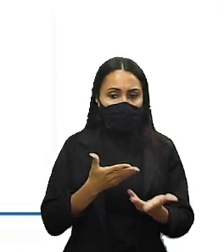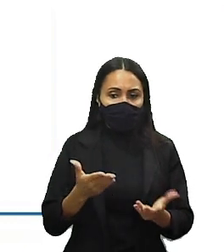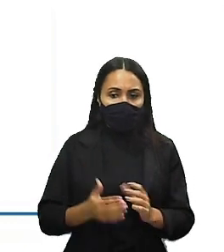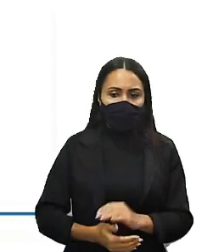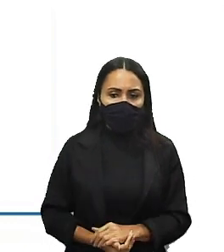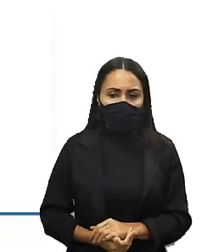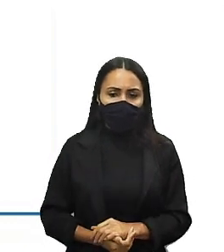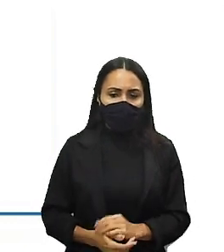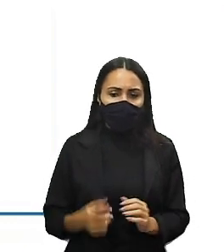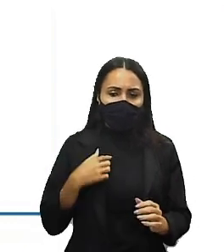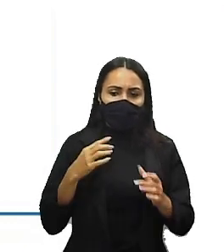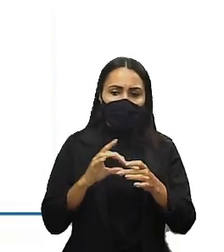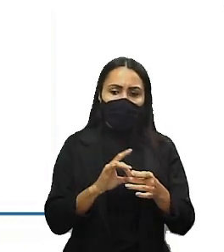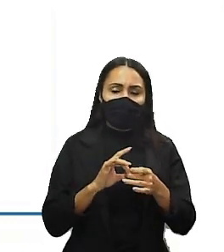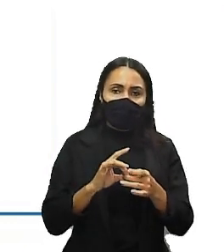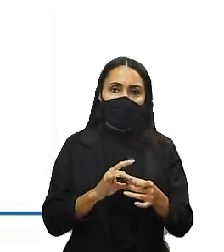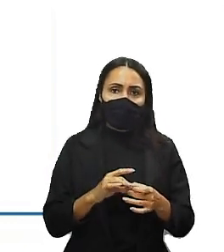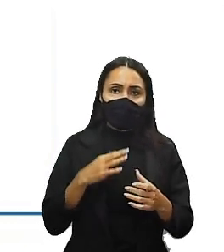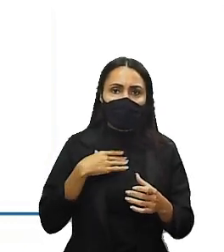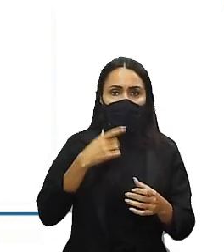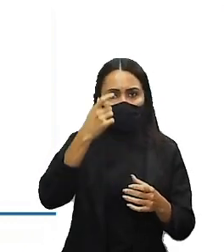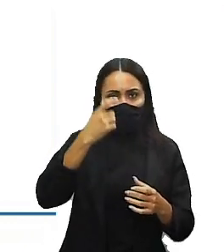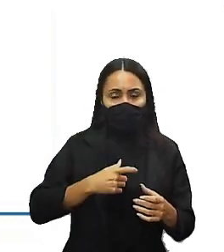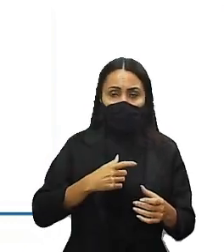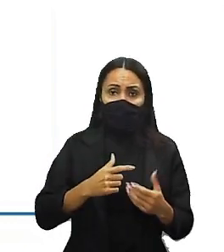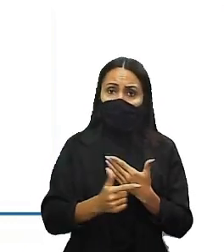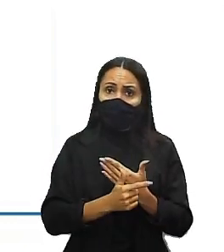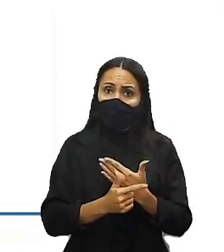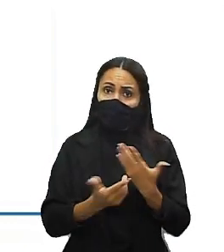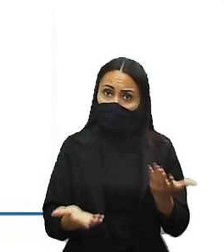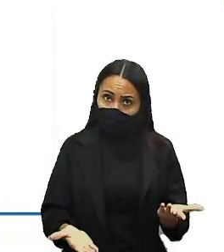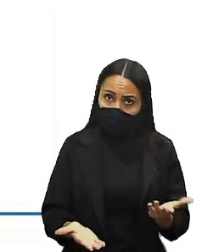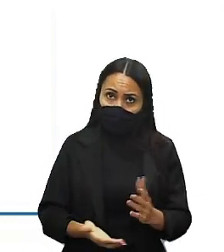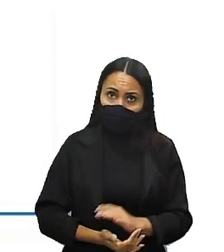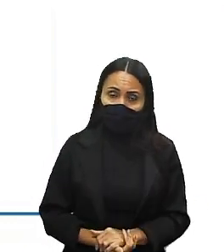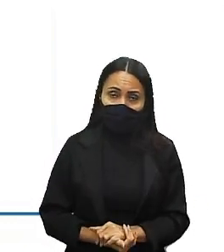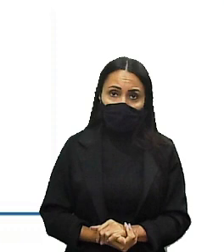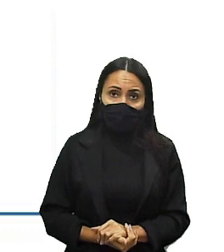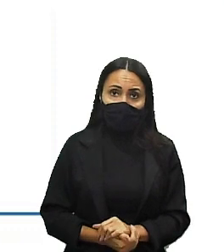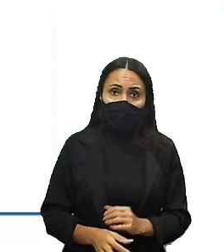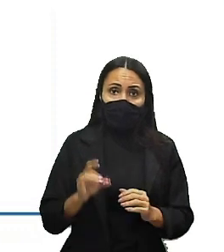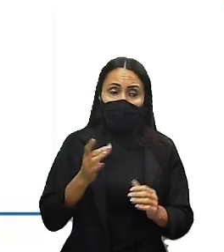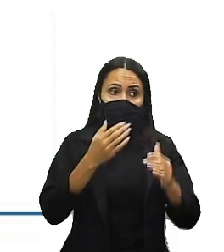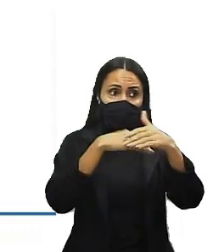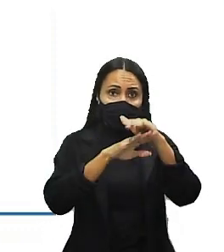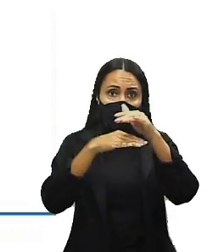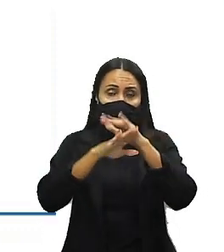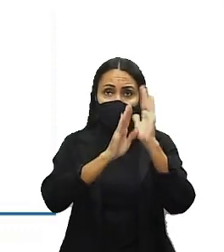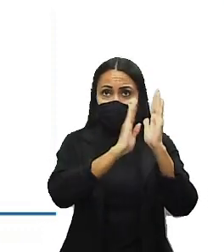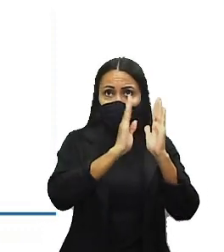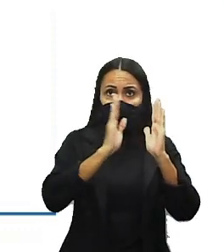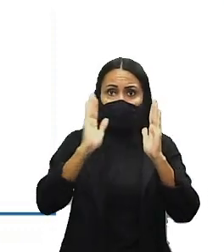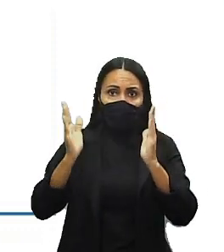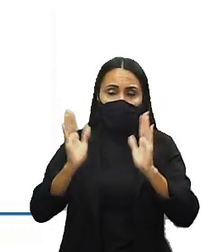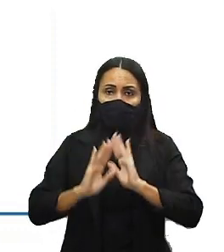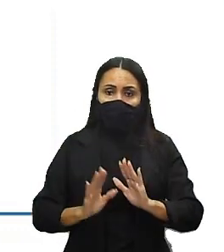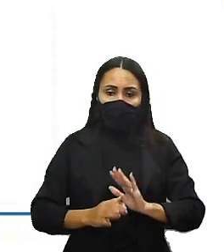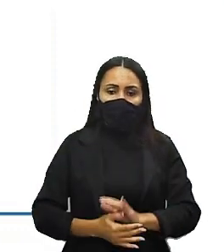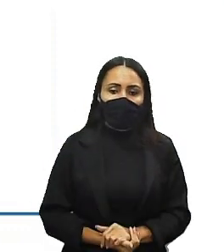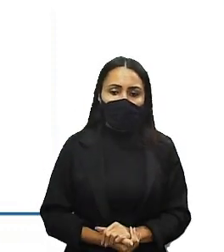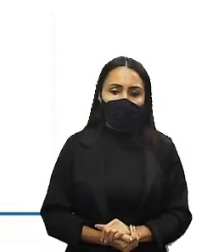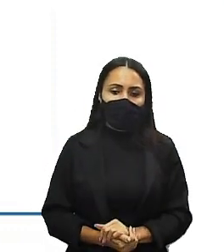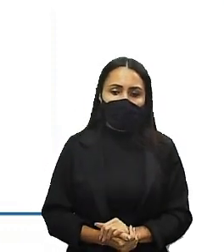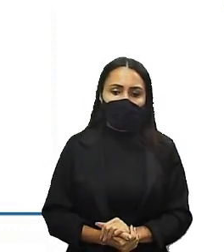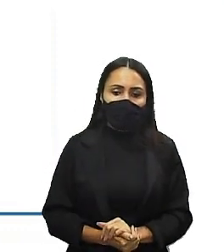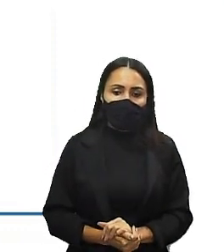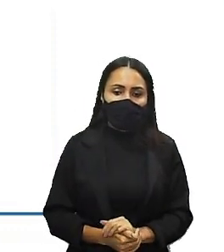receptiva, estou conectado com o meu papel. Será que o meu papel é só aquele de guardar livro, guardiões de livro? Não, a gente tem,